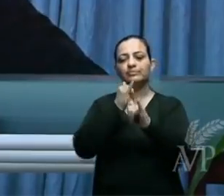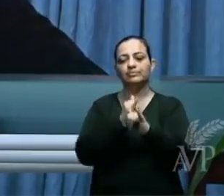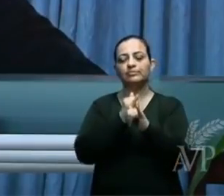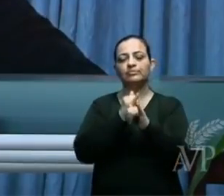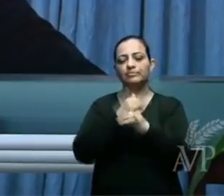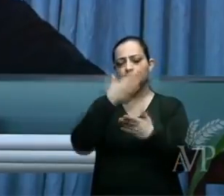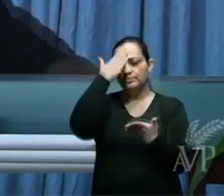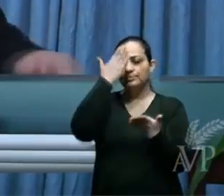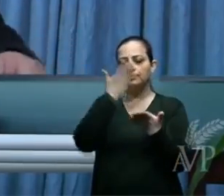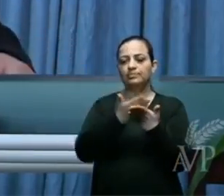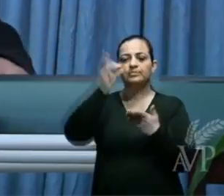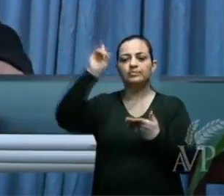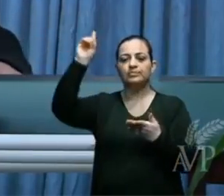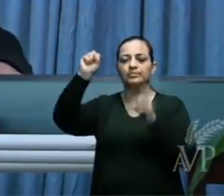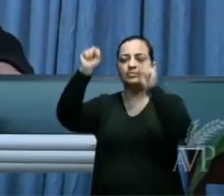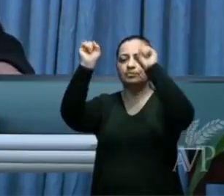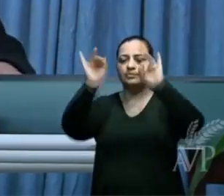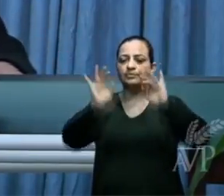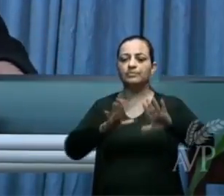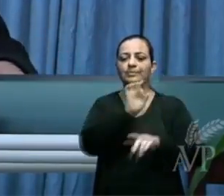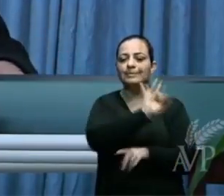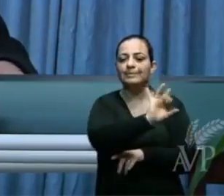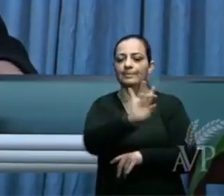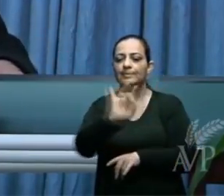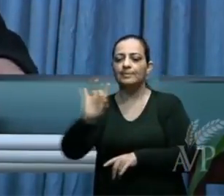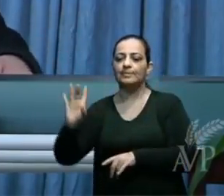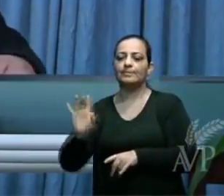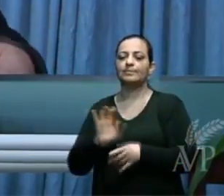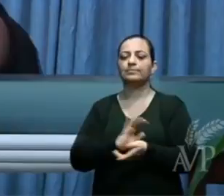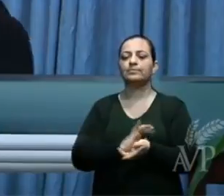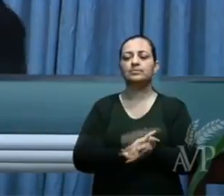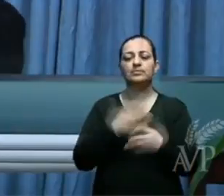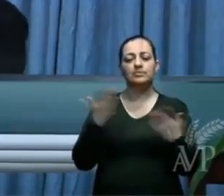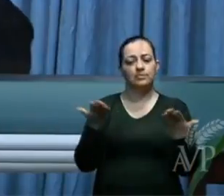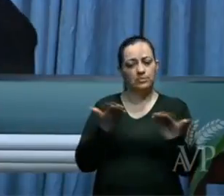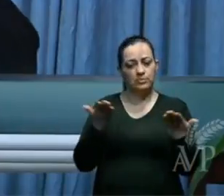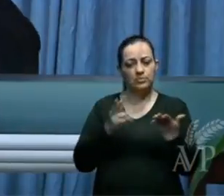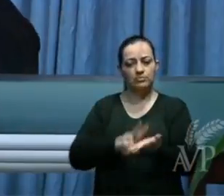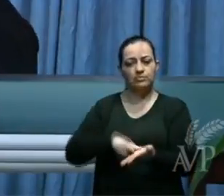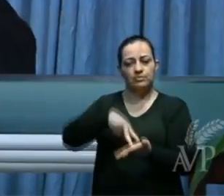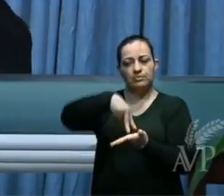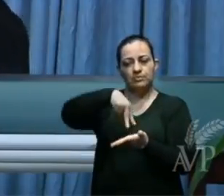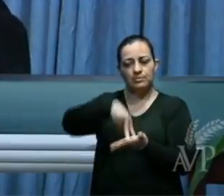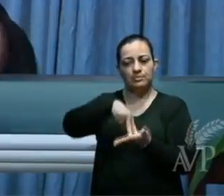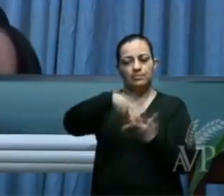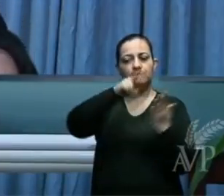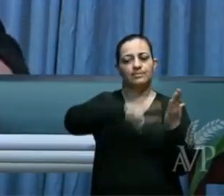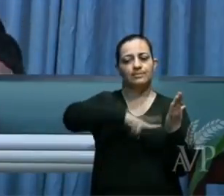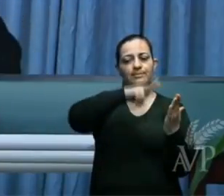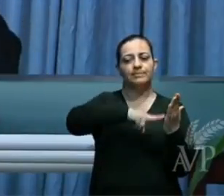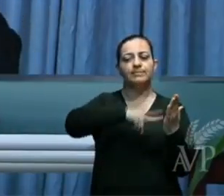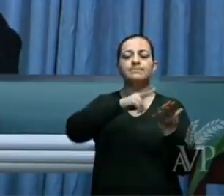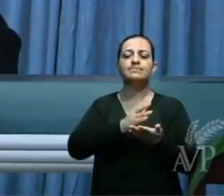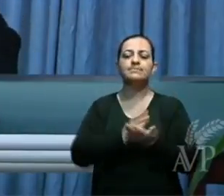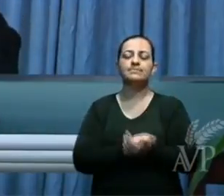eu espero que deus possa nos abençoar vamos nos colocar de pé